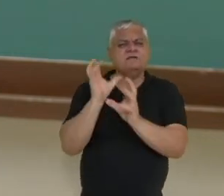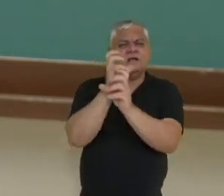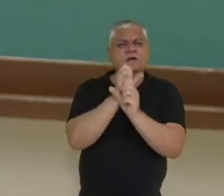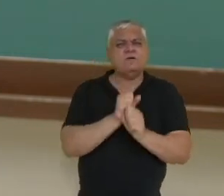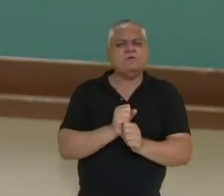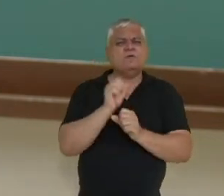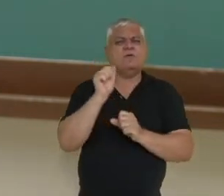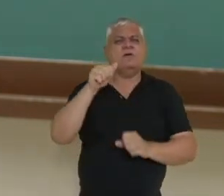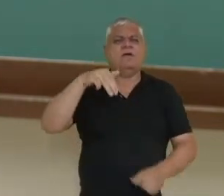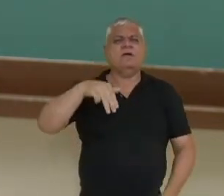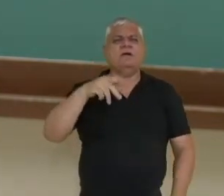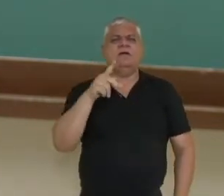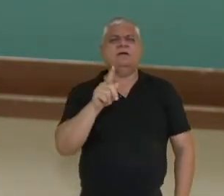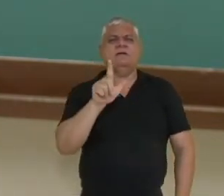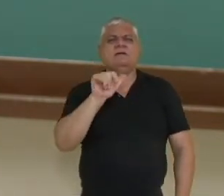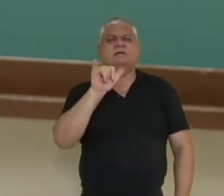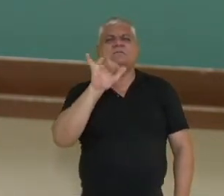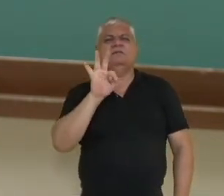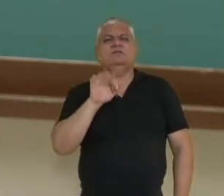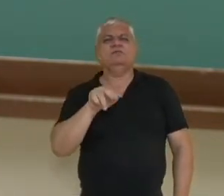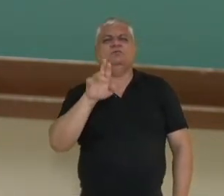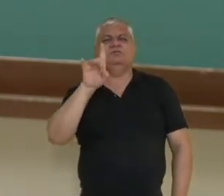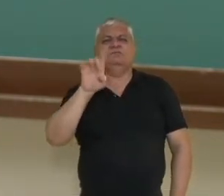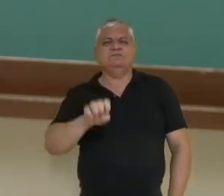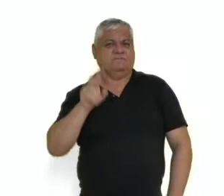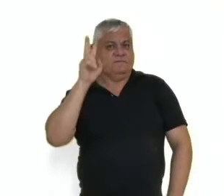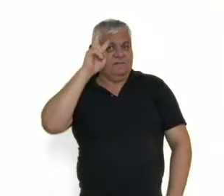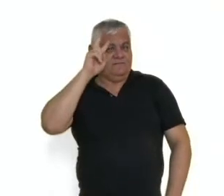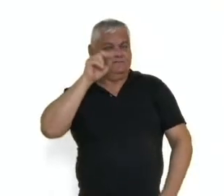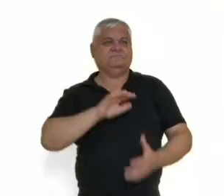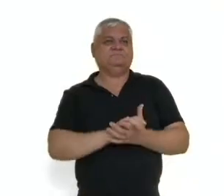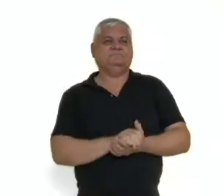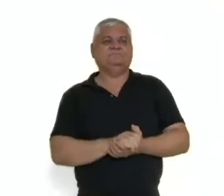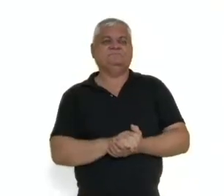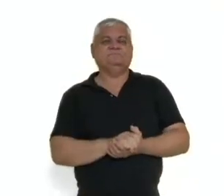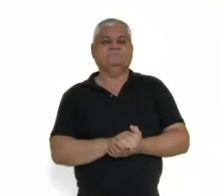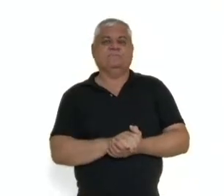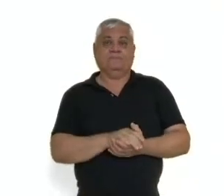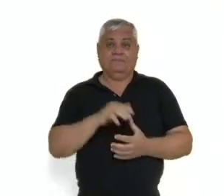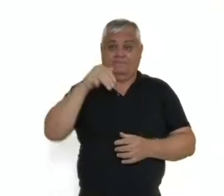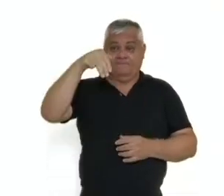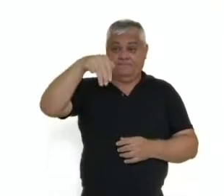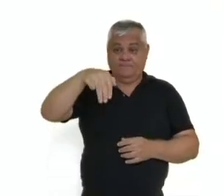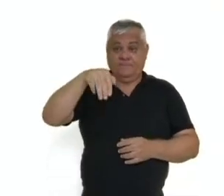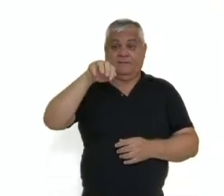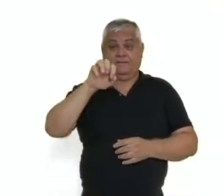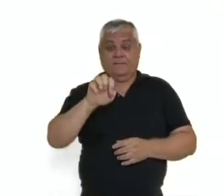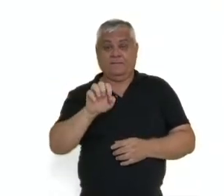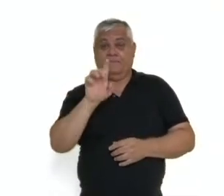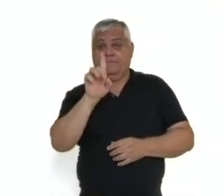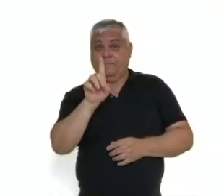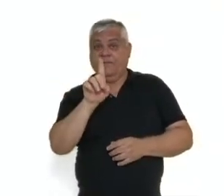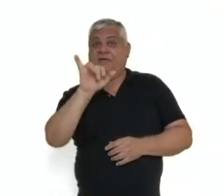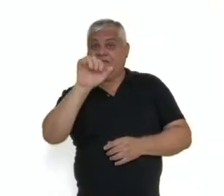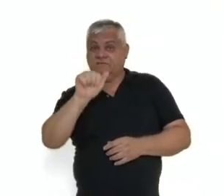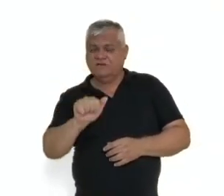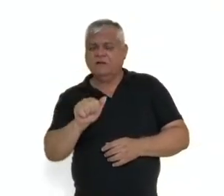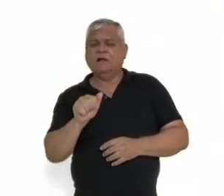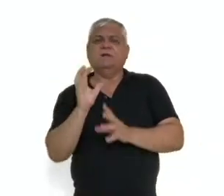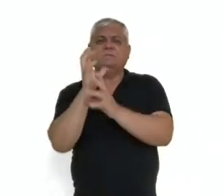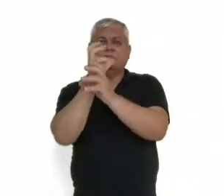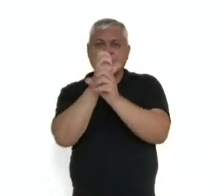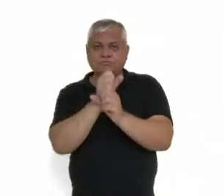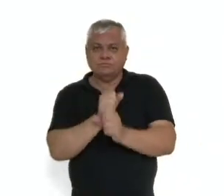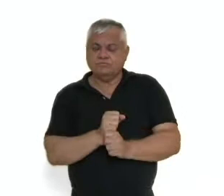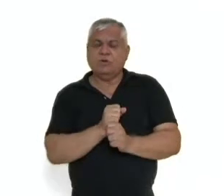da amplitude. Vamos relembrar? O cálculo da média ou média aritmética,